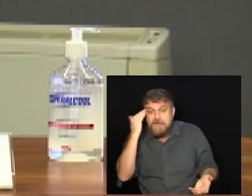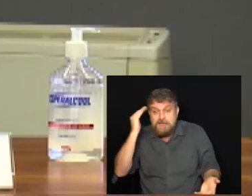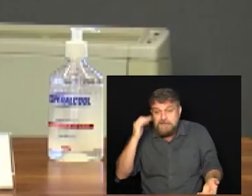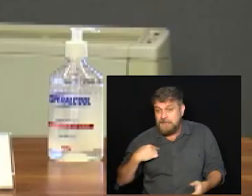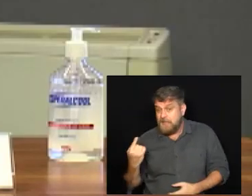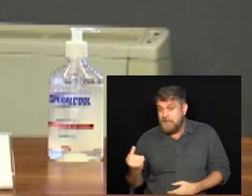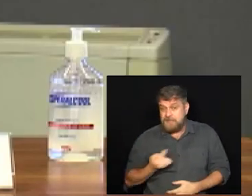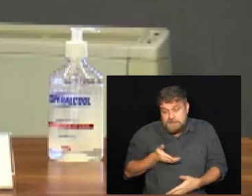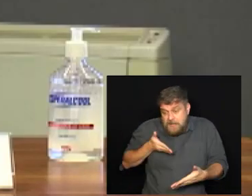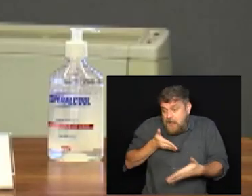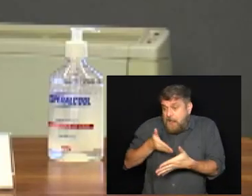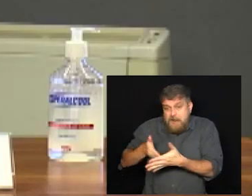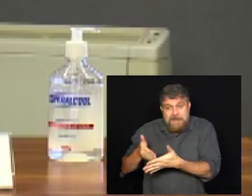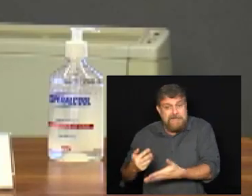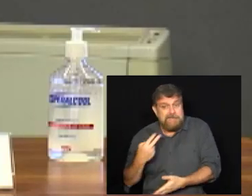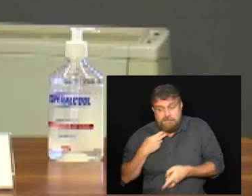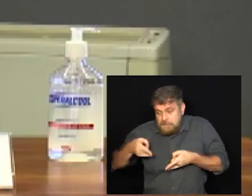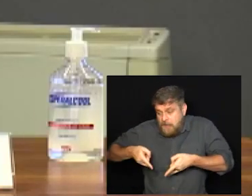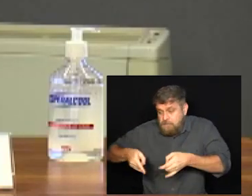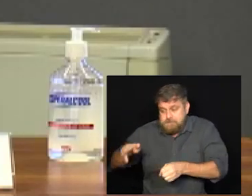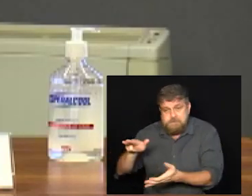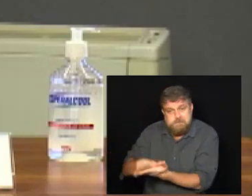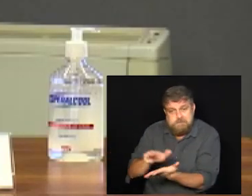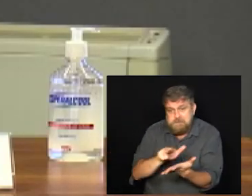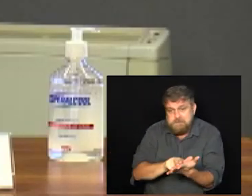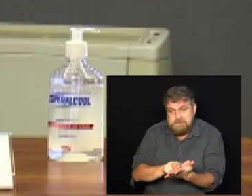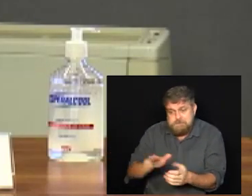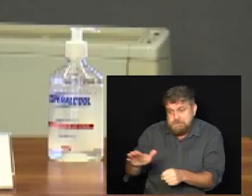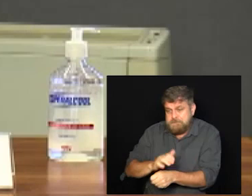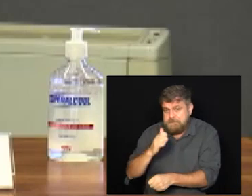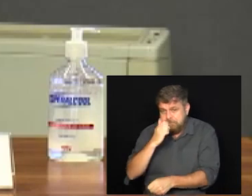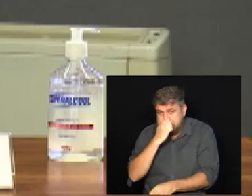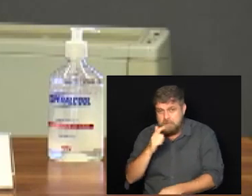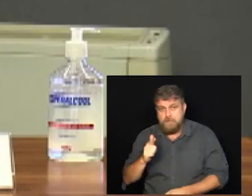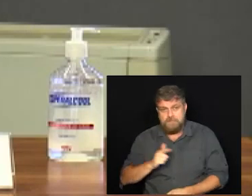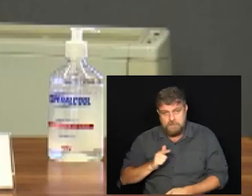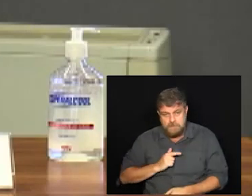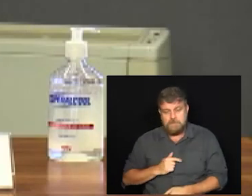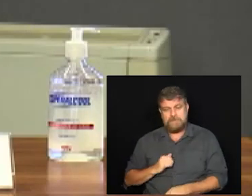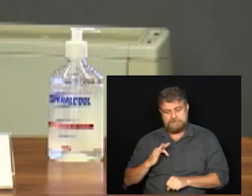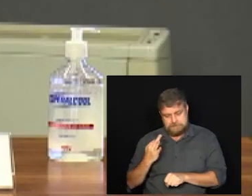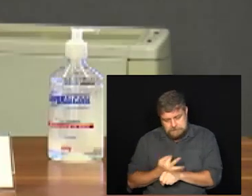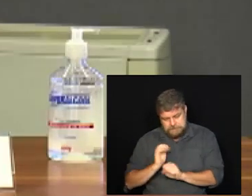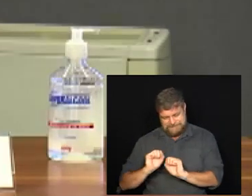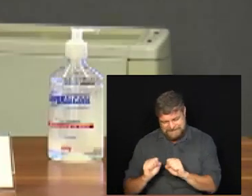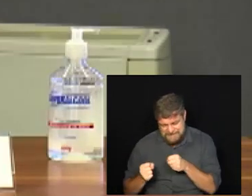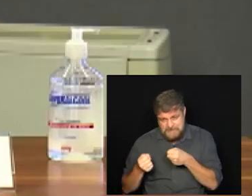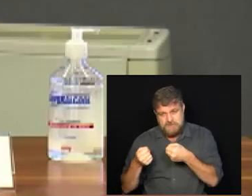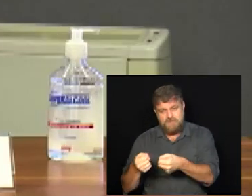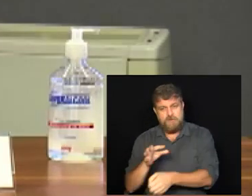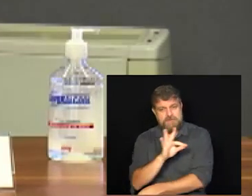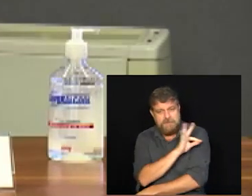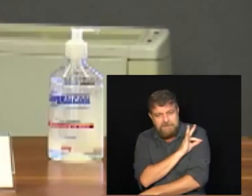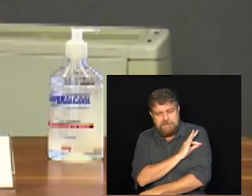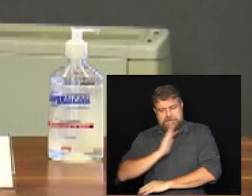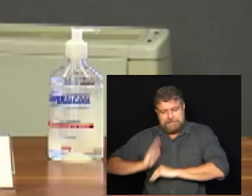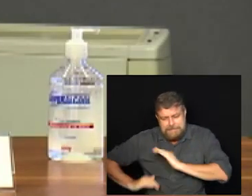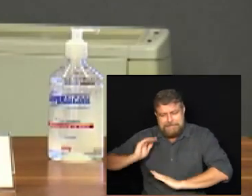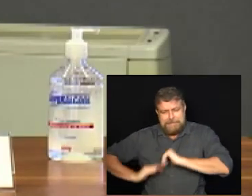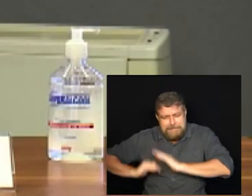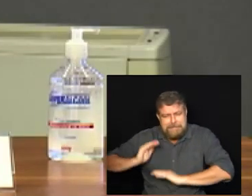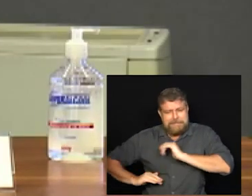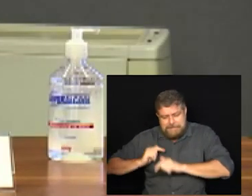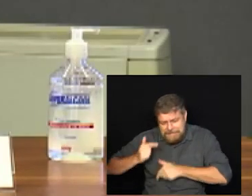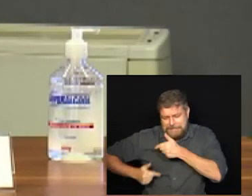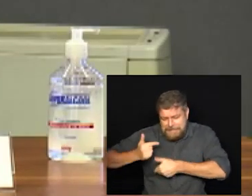é limitado o número de leitos que é possível abrir. Embora tenha todo esse esforço conjunto aqui da prefeitura,